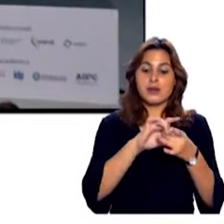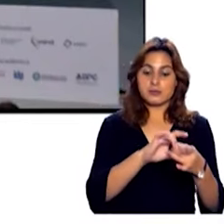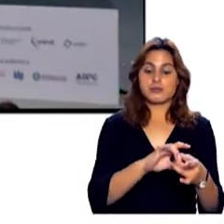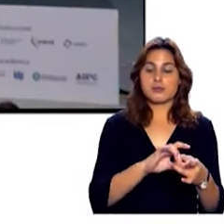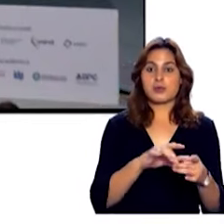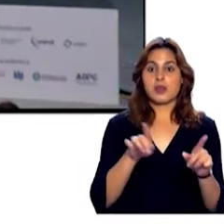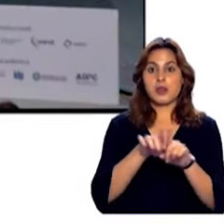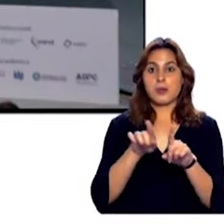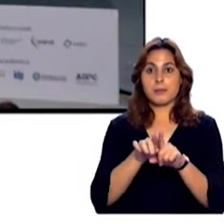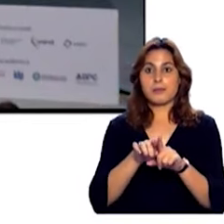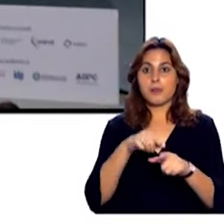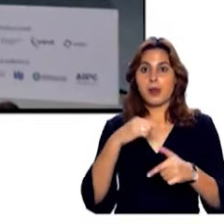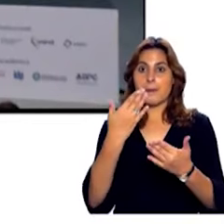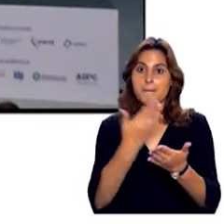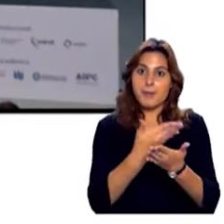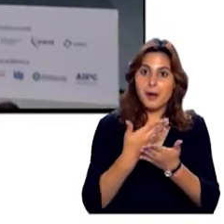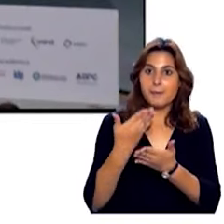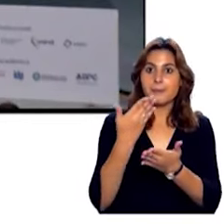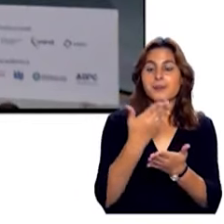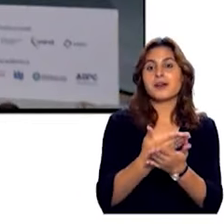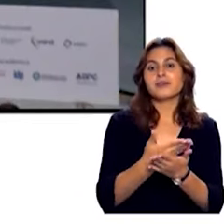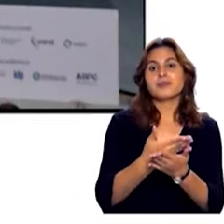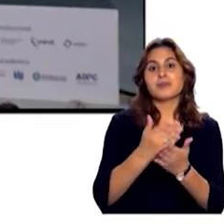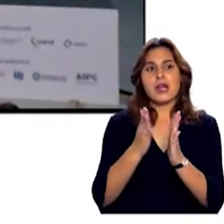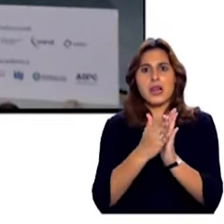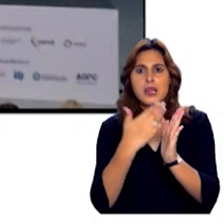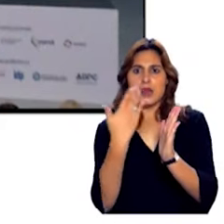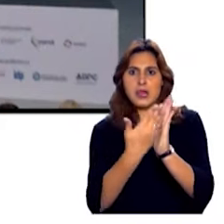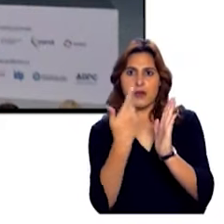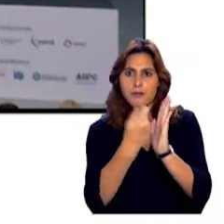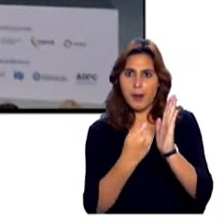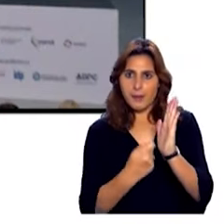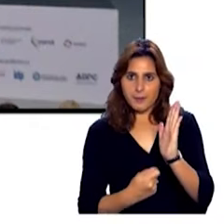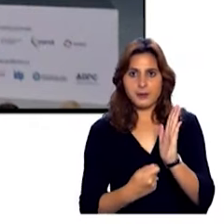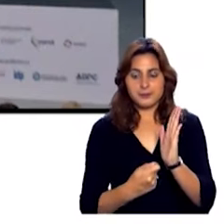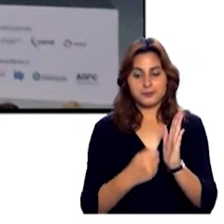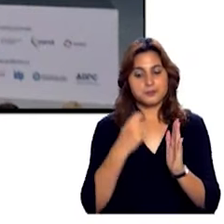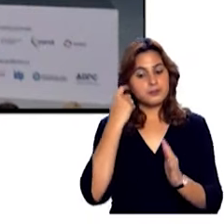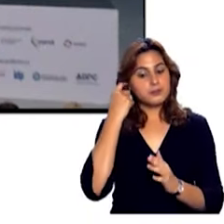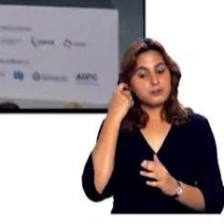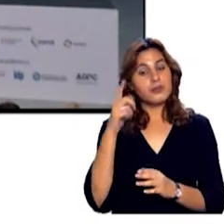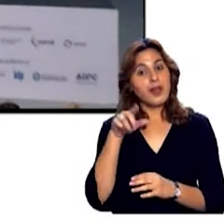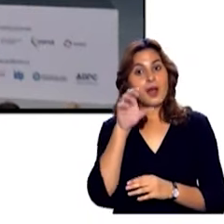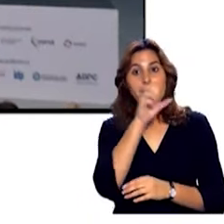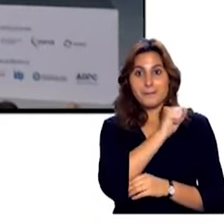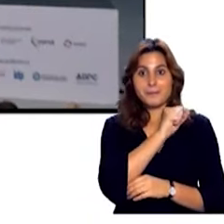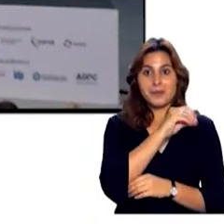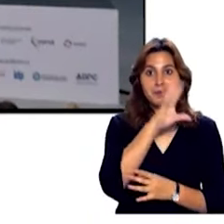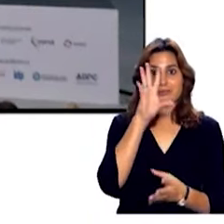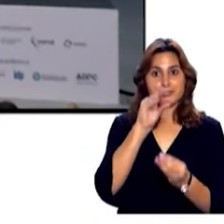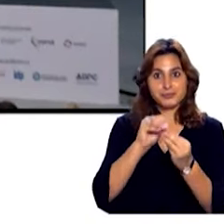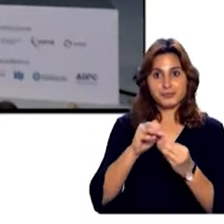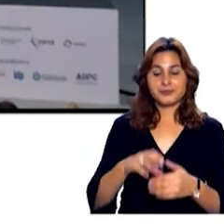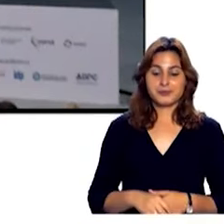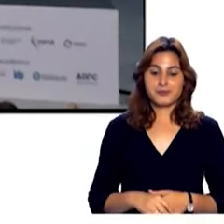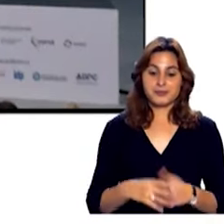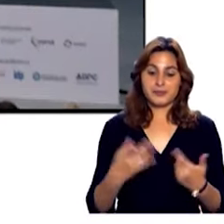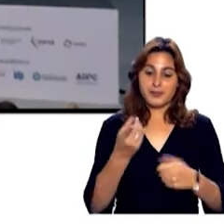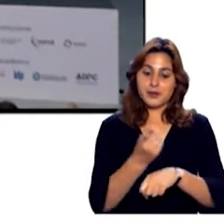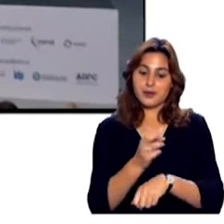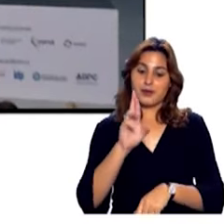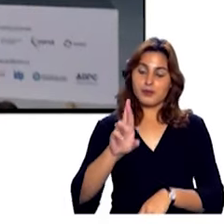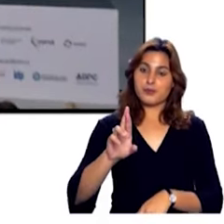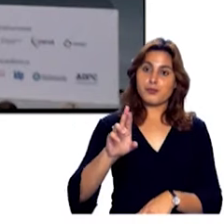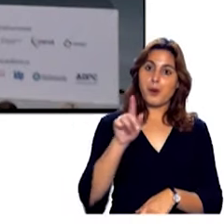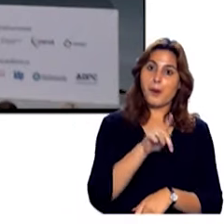academia livros escritos isso aqui é Breve breve síntese então com a palavra o Dr Professor